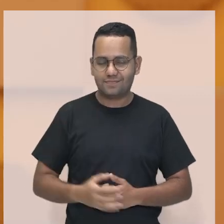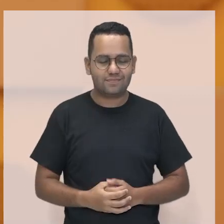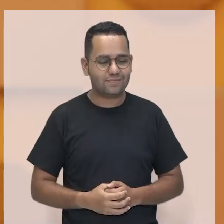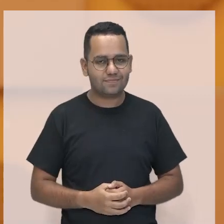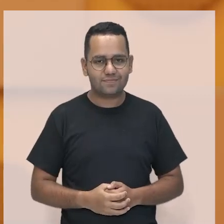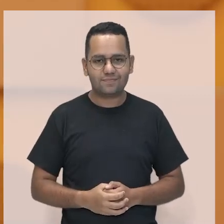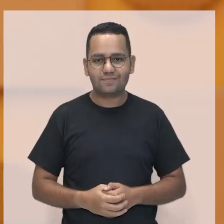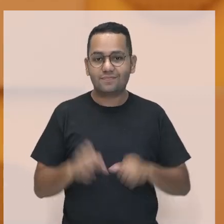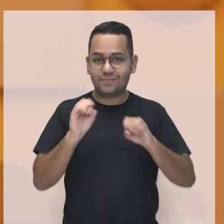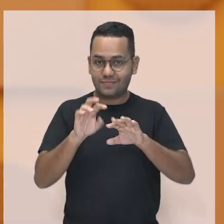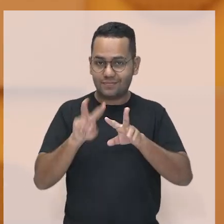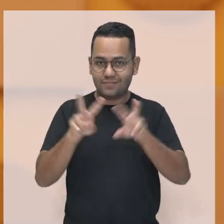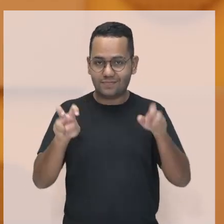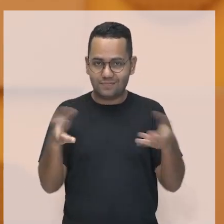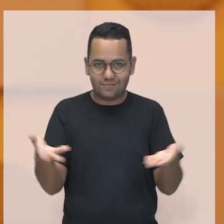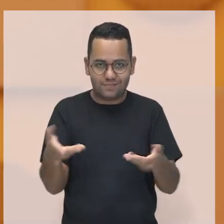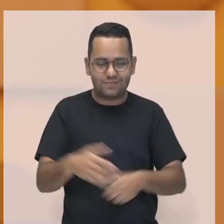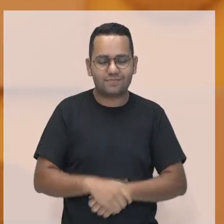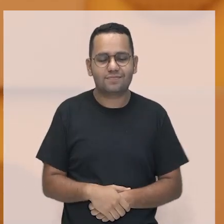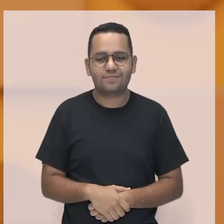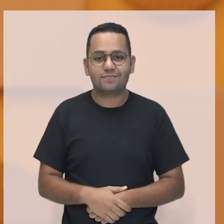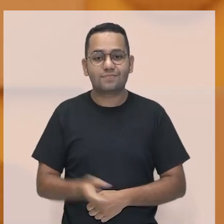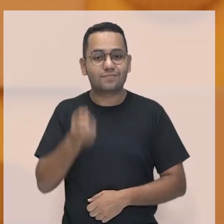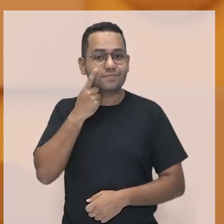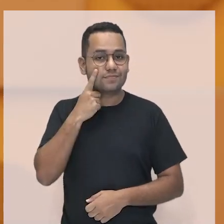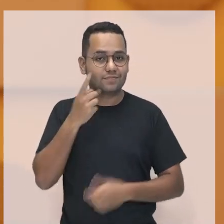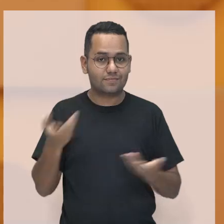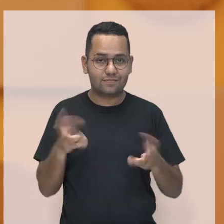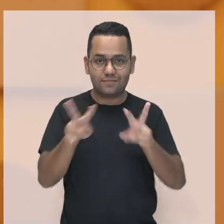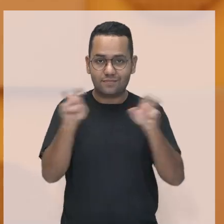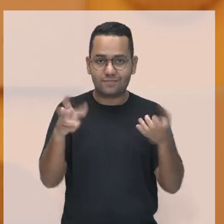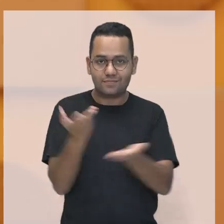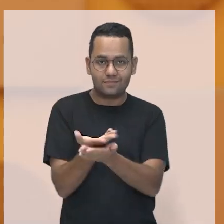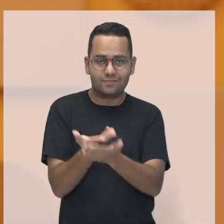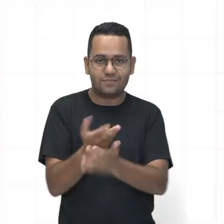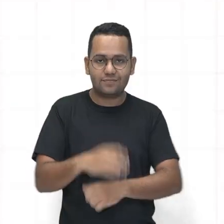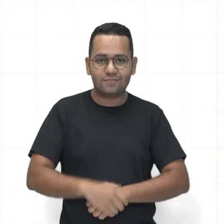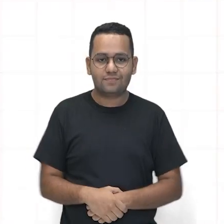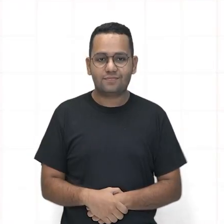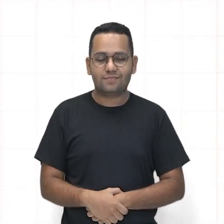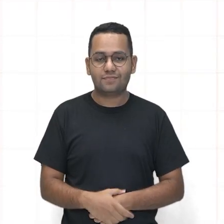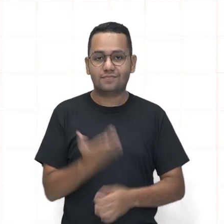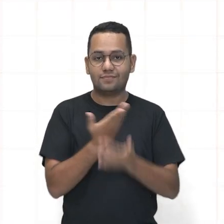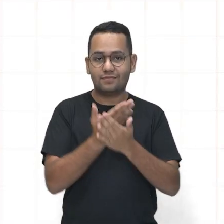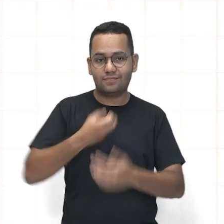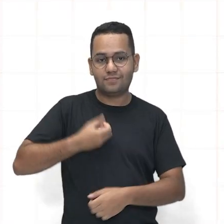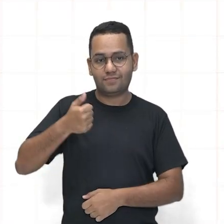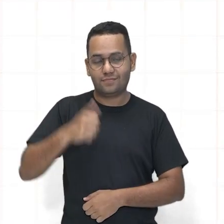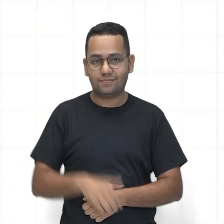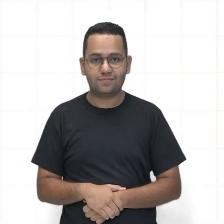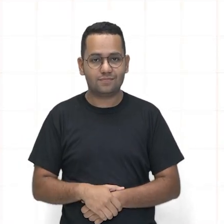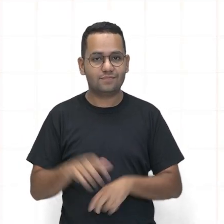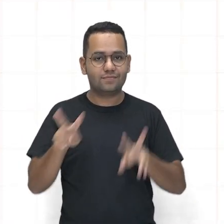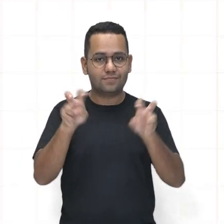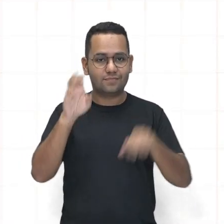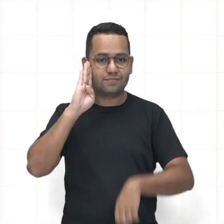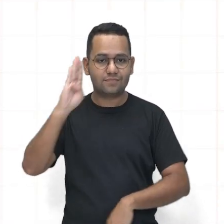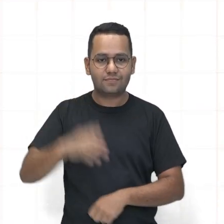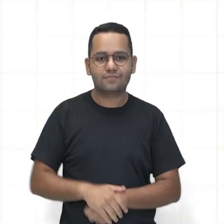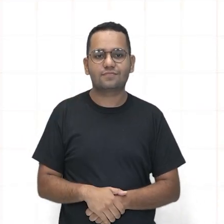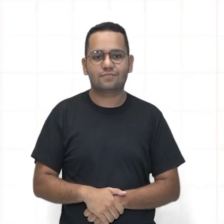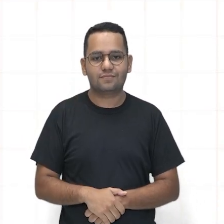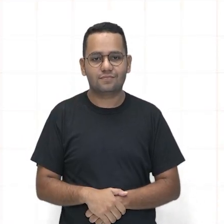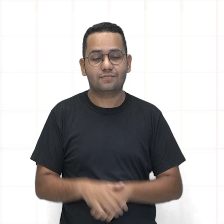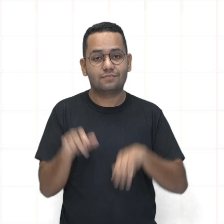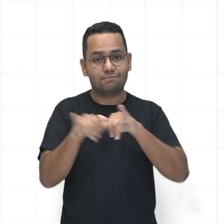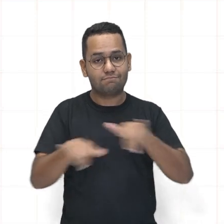acompanhando vocês nessa jornada. Vamos verificar o objeto de conhecimento desta aula. Aula 1, objeto de conhecimento,